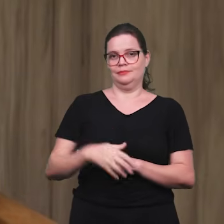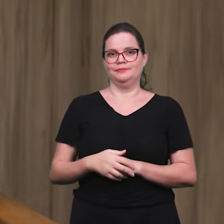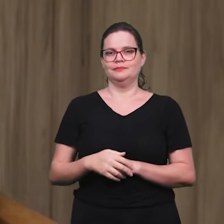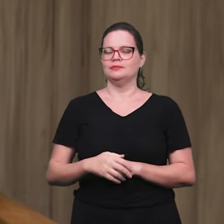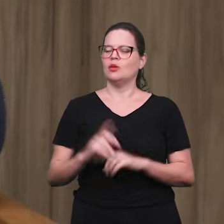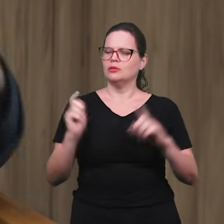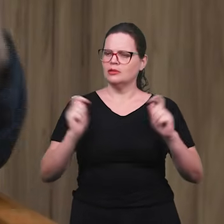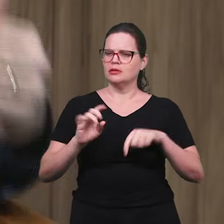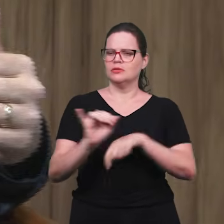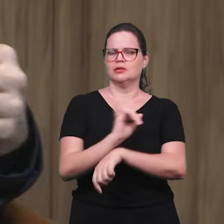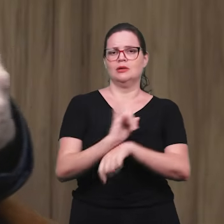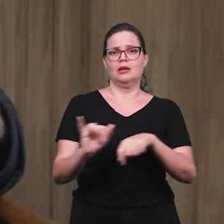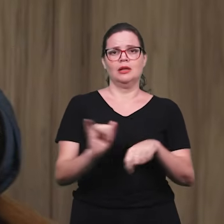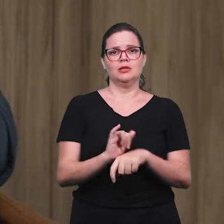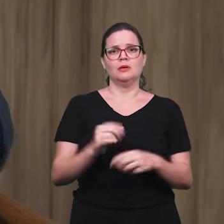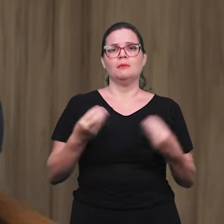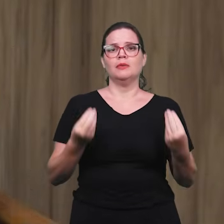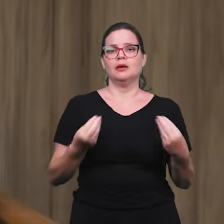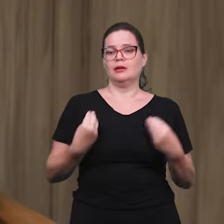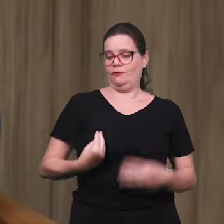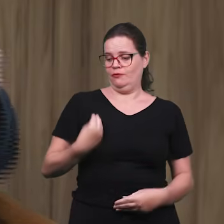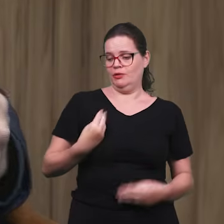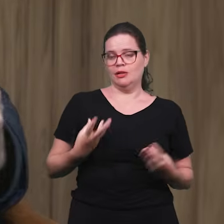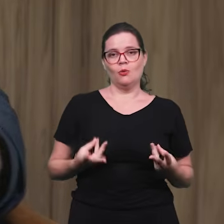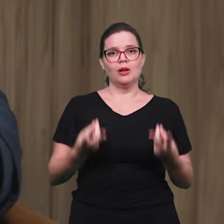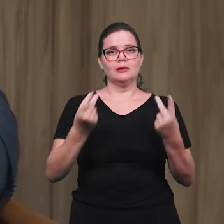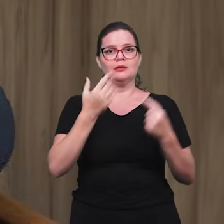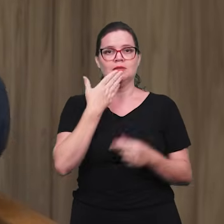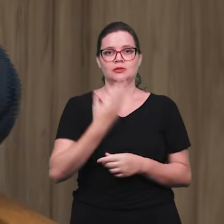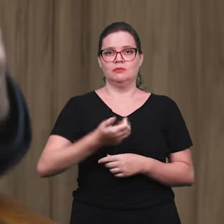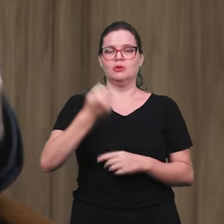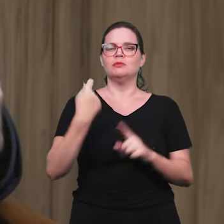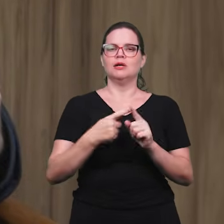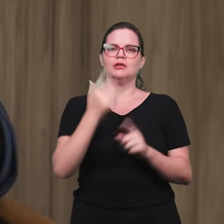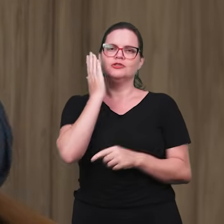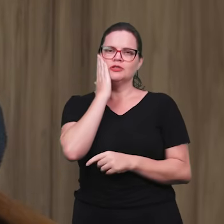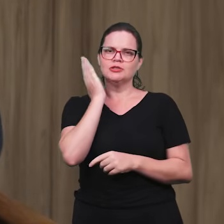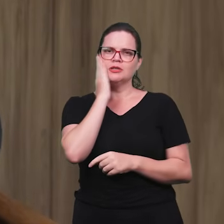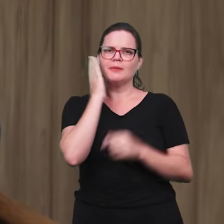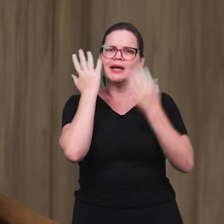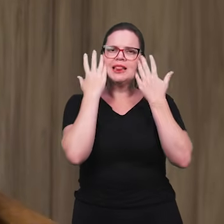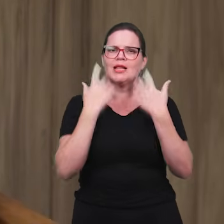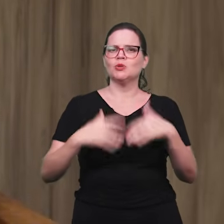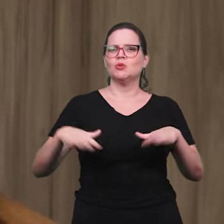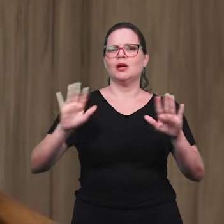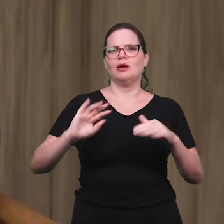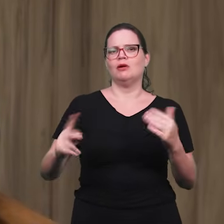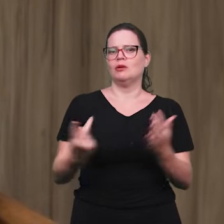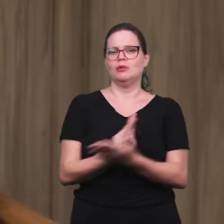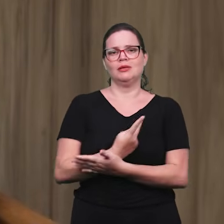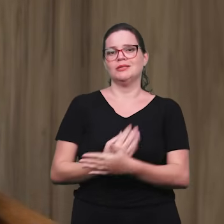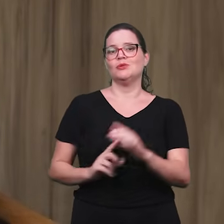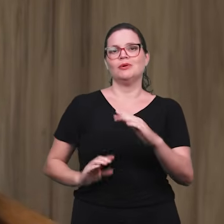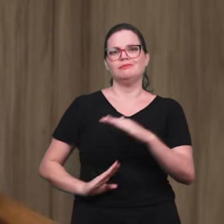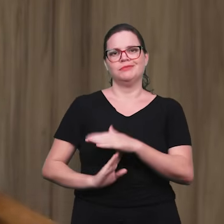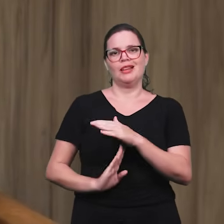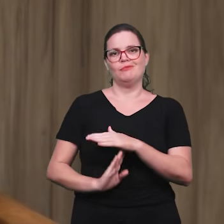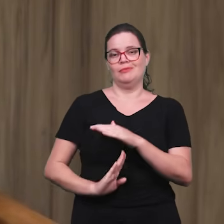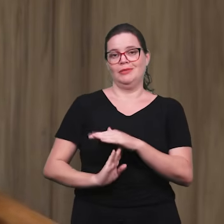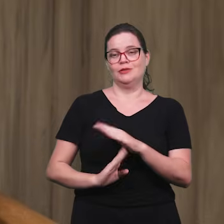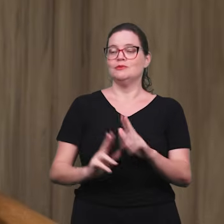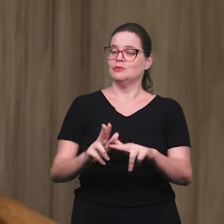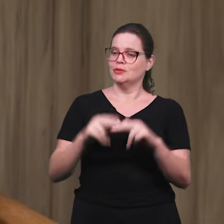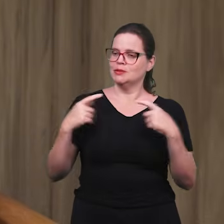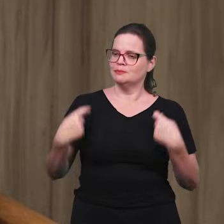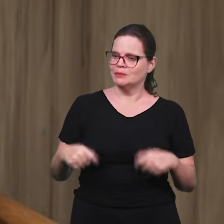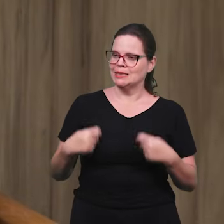tem para melhorar a qualidade de vida, porque nós sabemos das limitações que acontecem em determinada idade, que esse acompanhamento